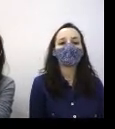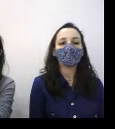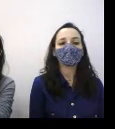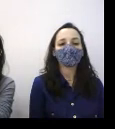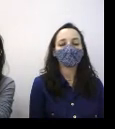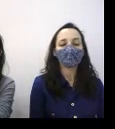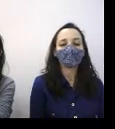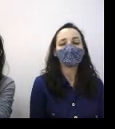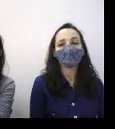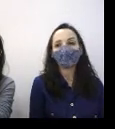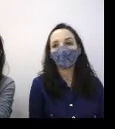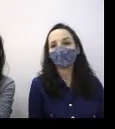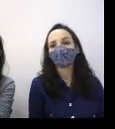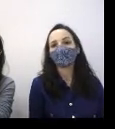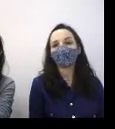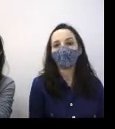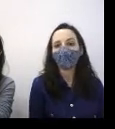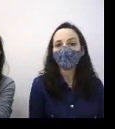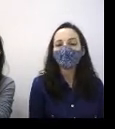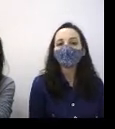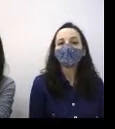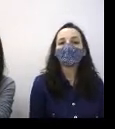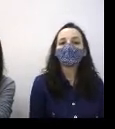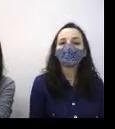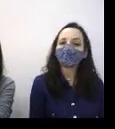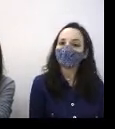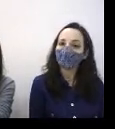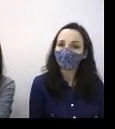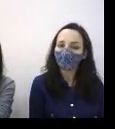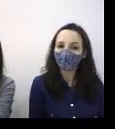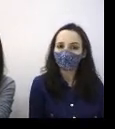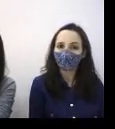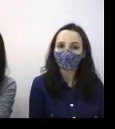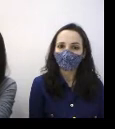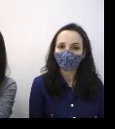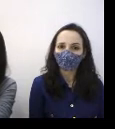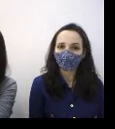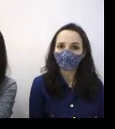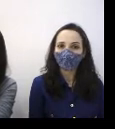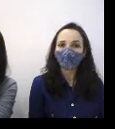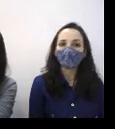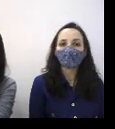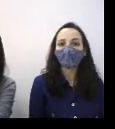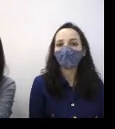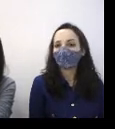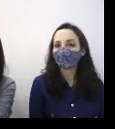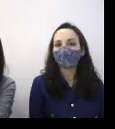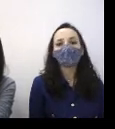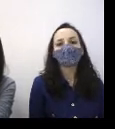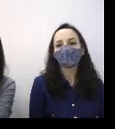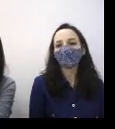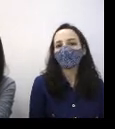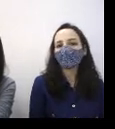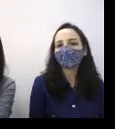inúmeros laudos que a gente vê de TEA, TDAH, a depressão também acontece com as crianças. E os sintomas,